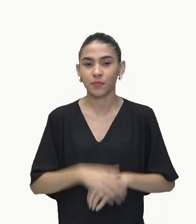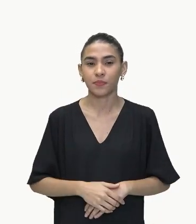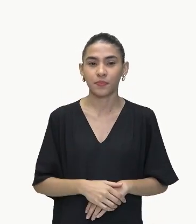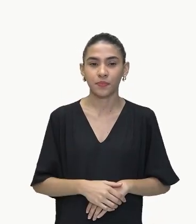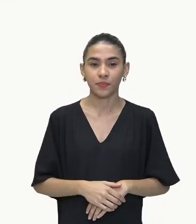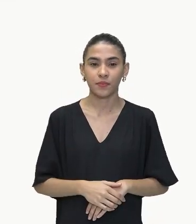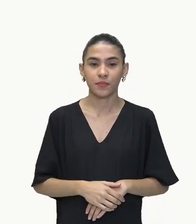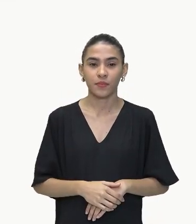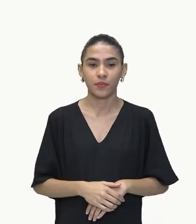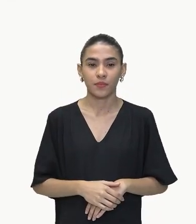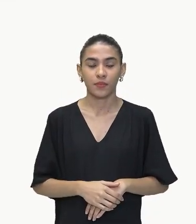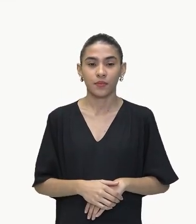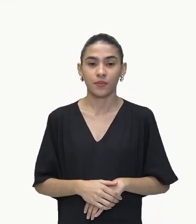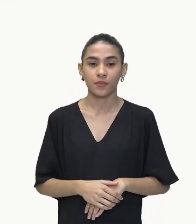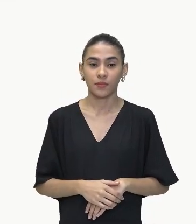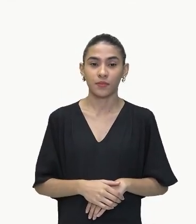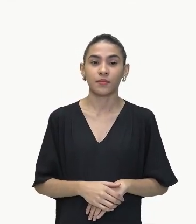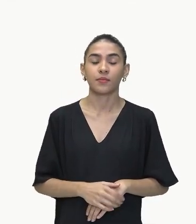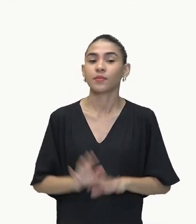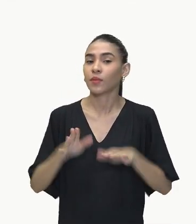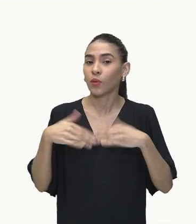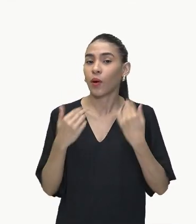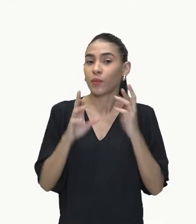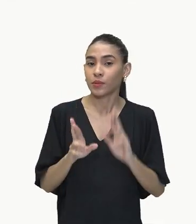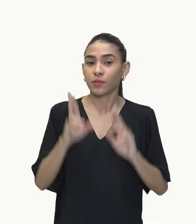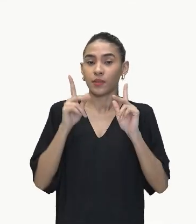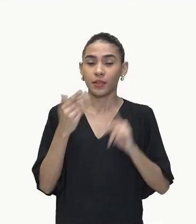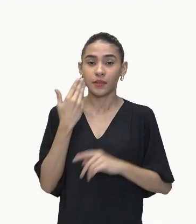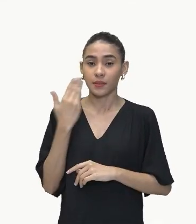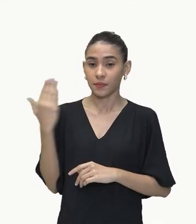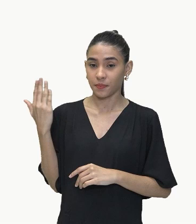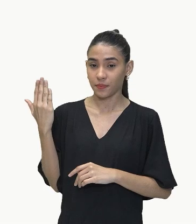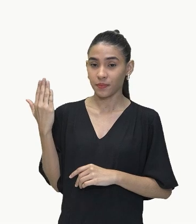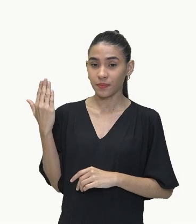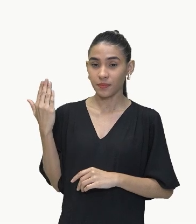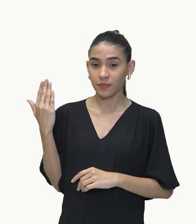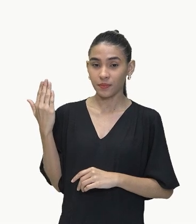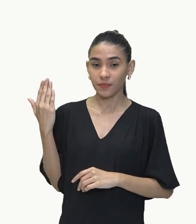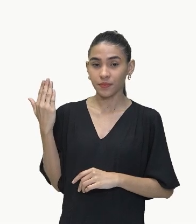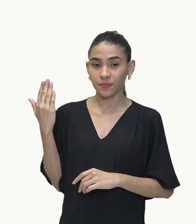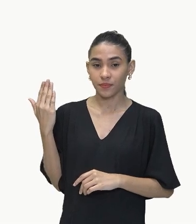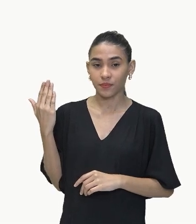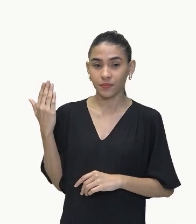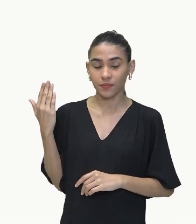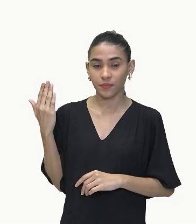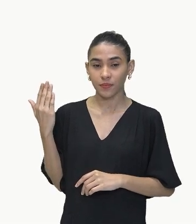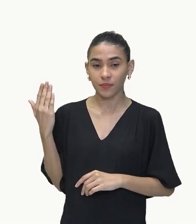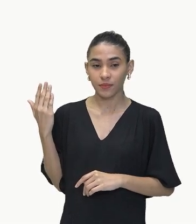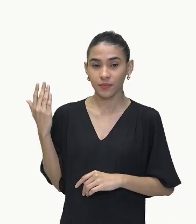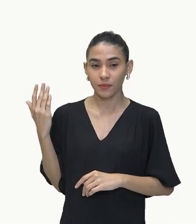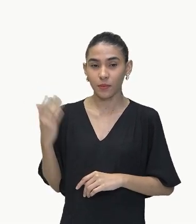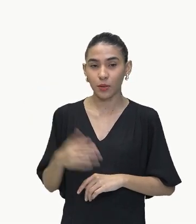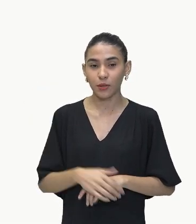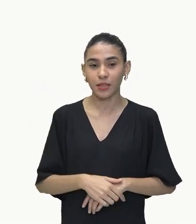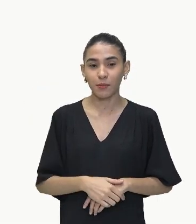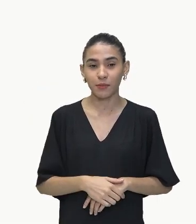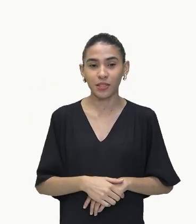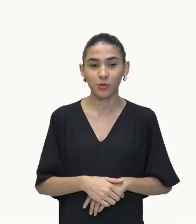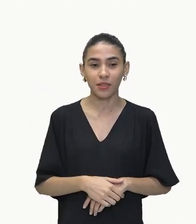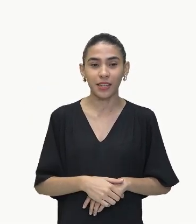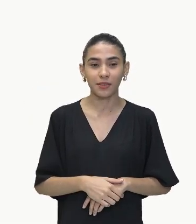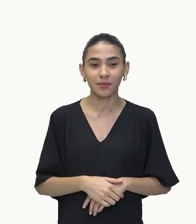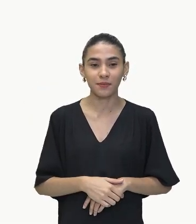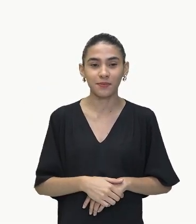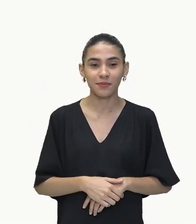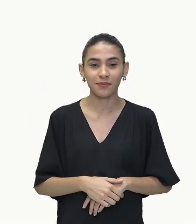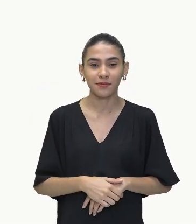aqui. Então, qual seria a diferença entre cidades conurbadas e cidades